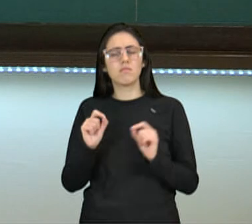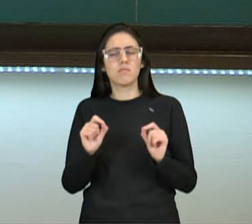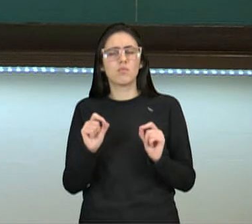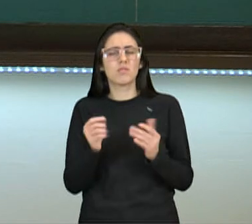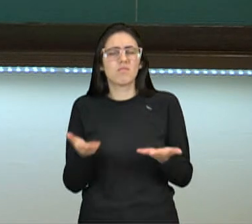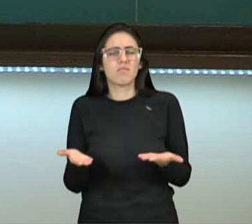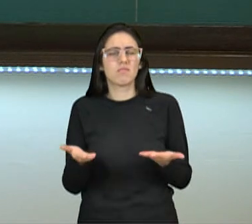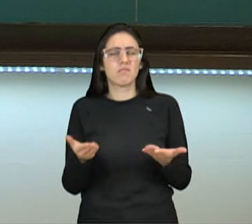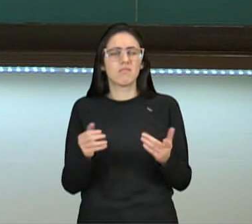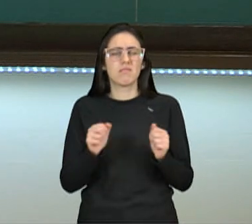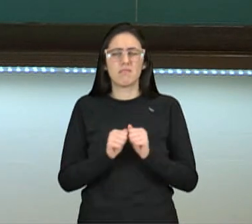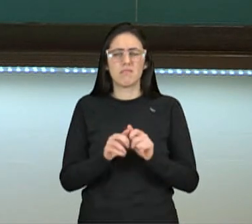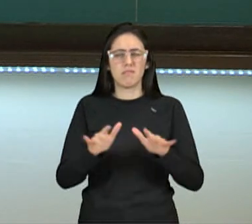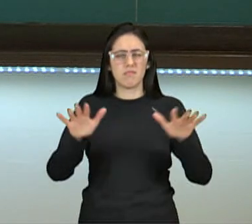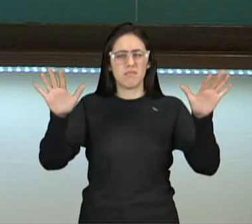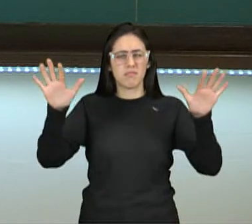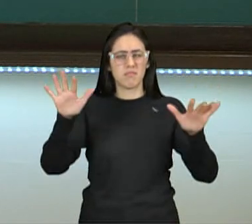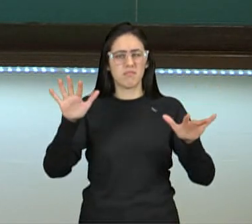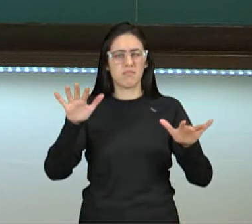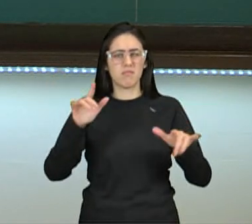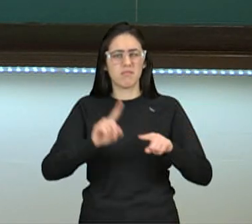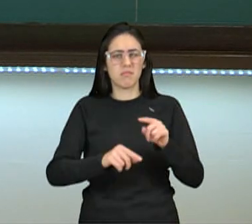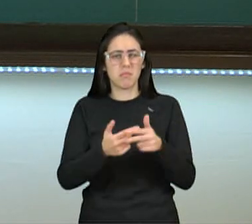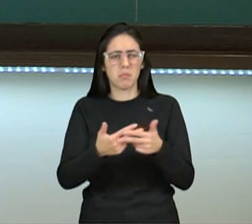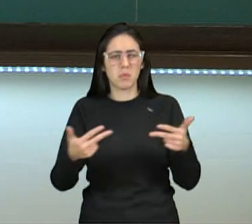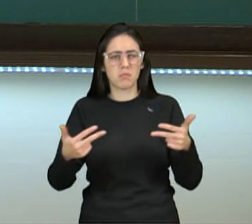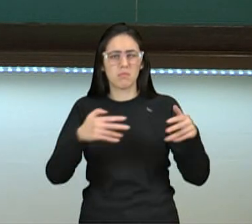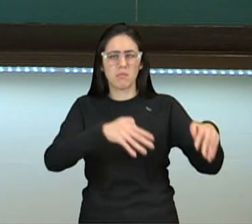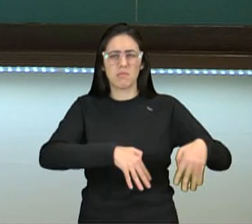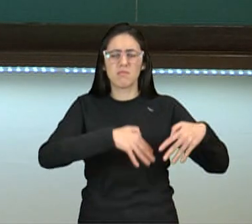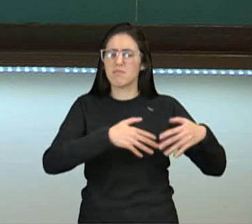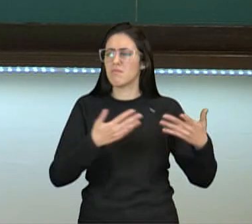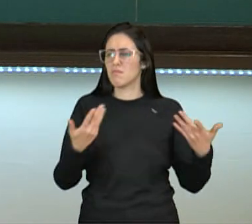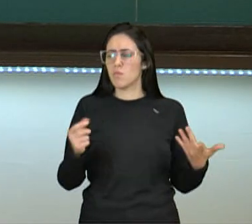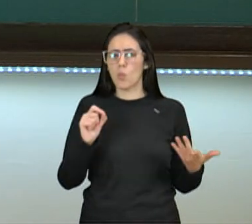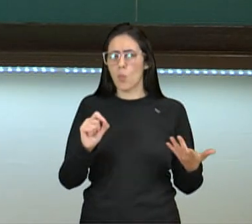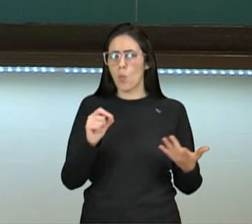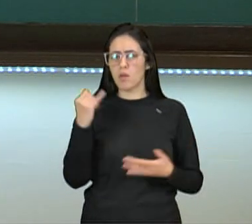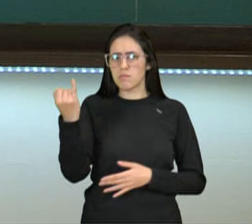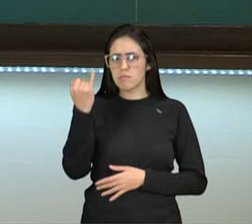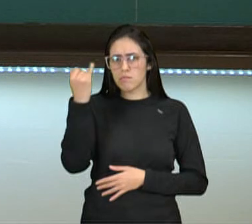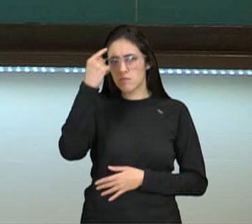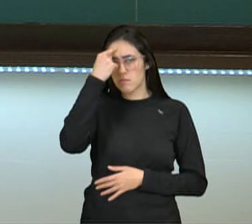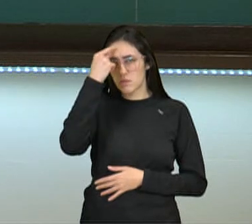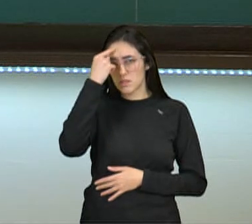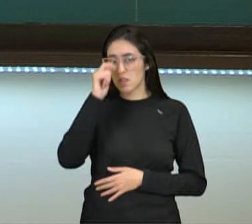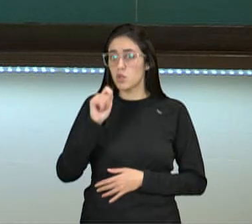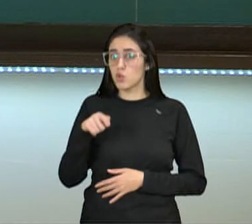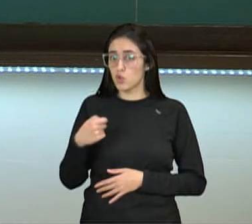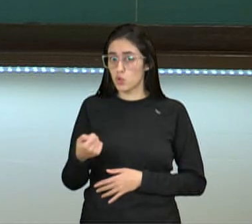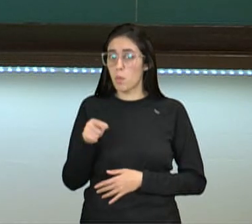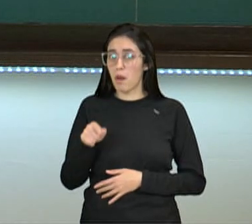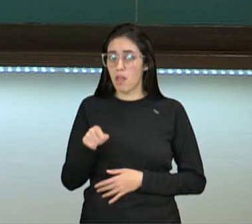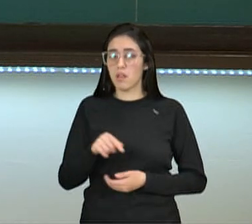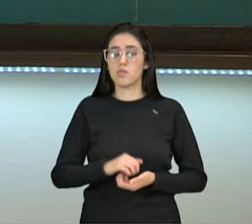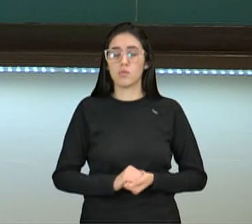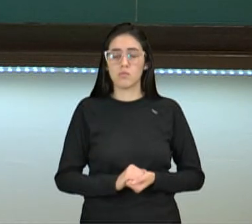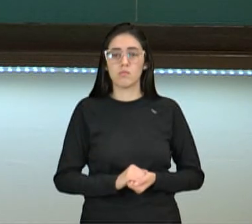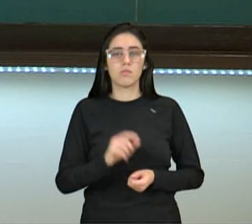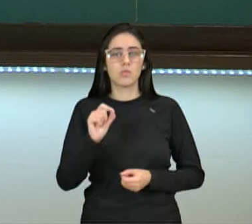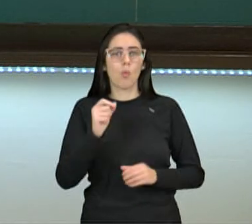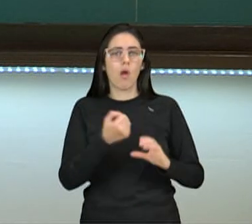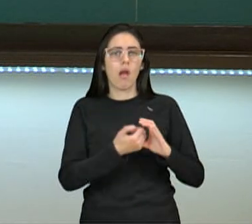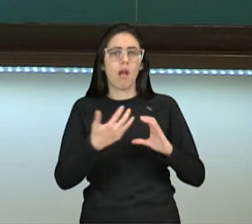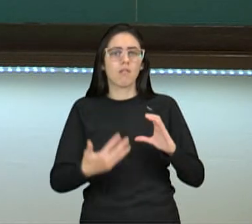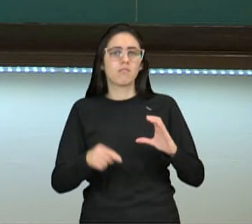termo, expansão da fronteira agrícola? Em que medida é importante refletir sobre o assunto? No que essa característica